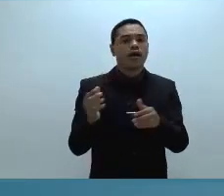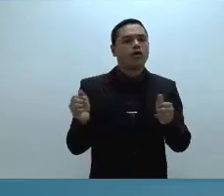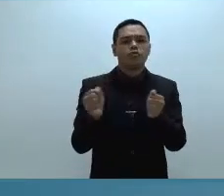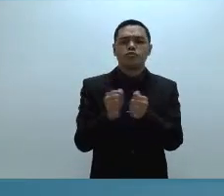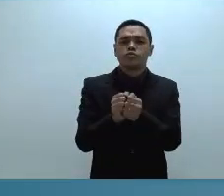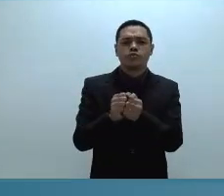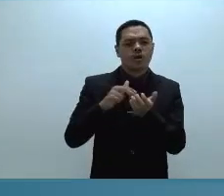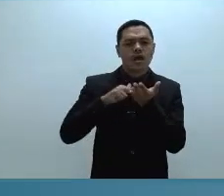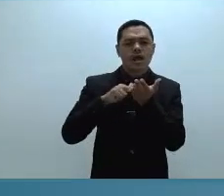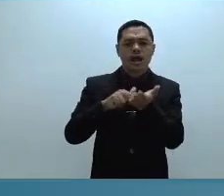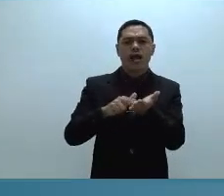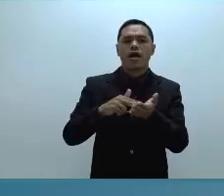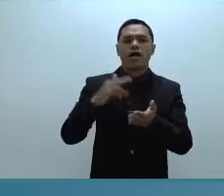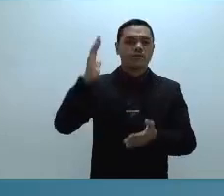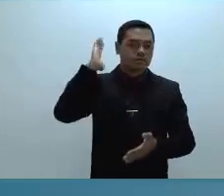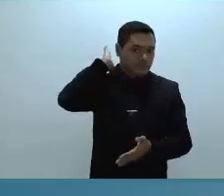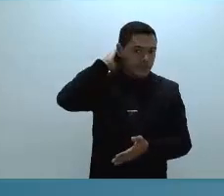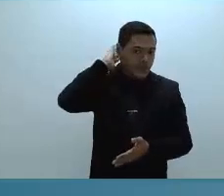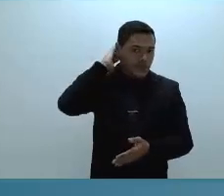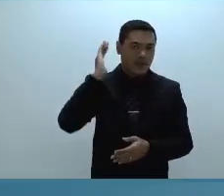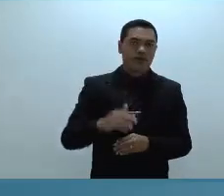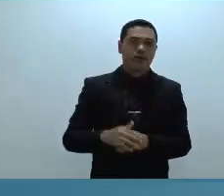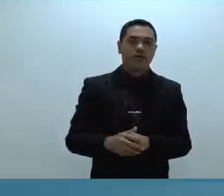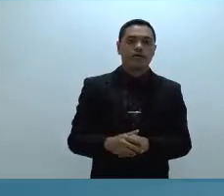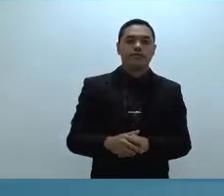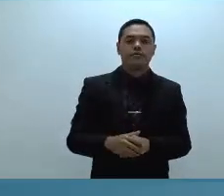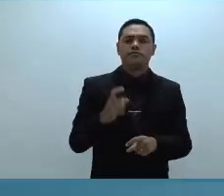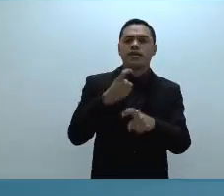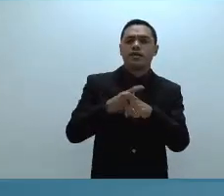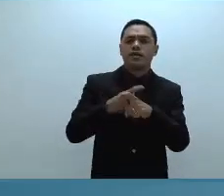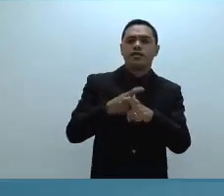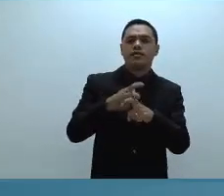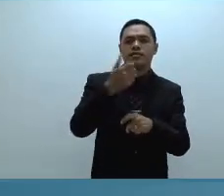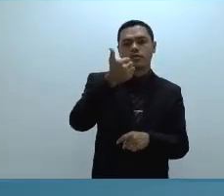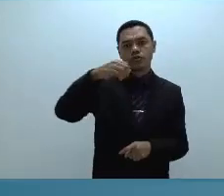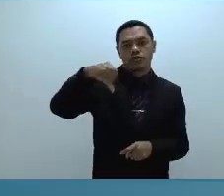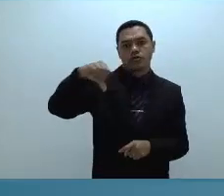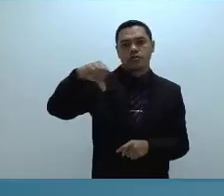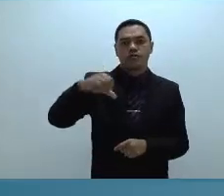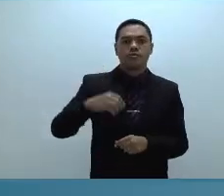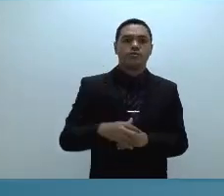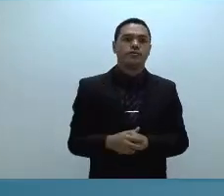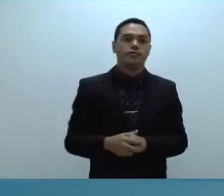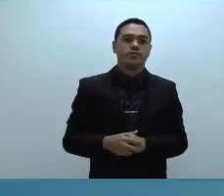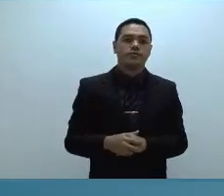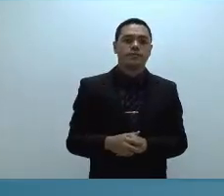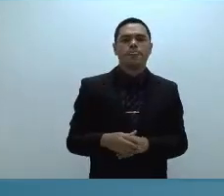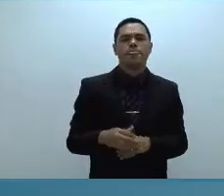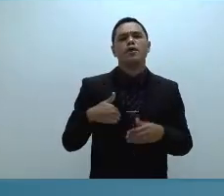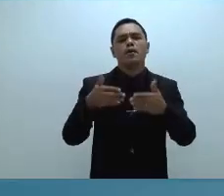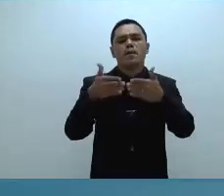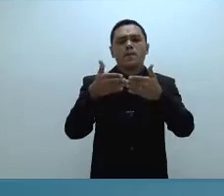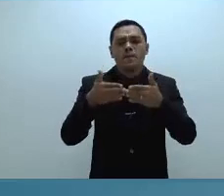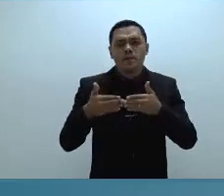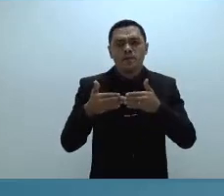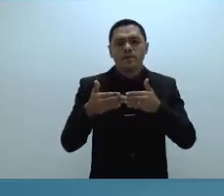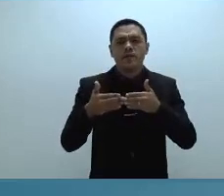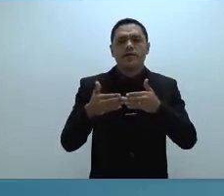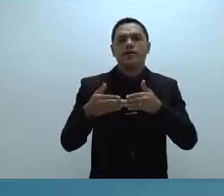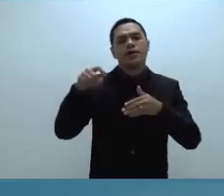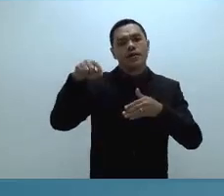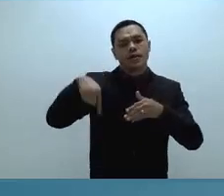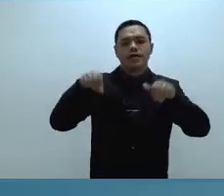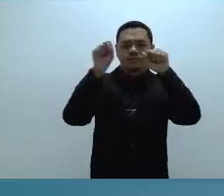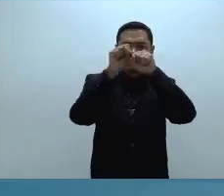inciso 19. Então, data venha, eu queria pedir a esse tribunal que ratificasse aqui o acordo